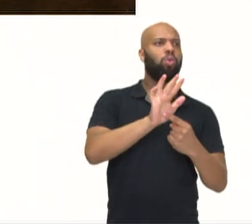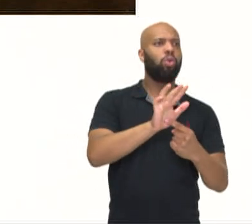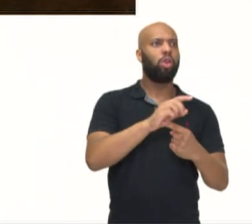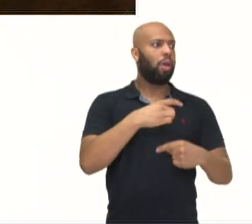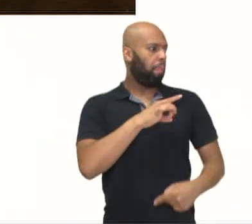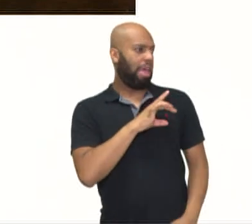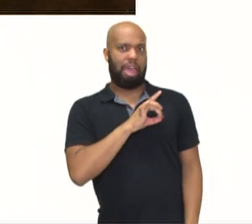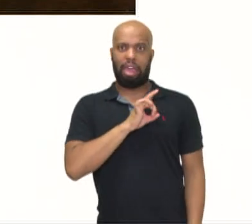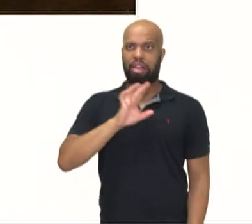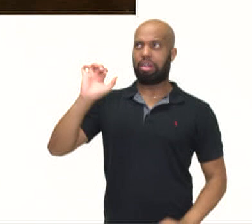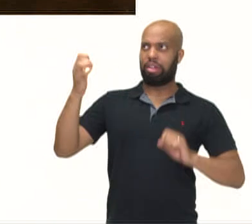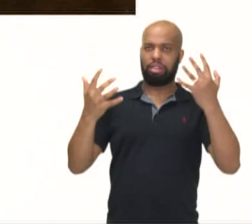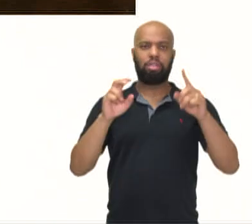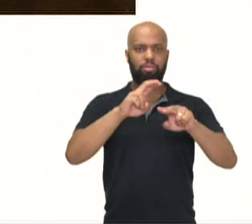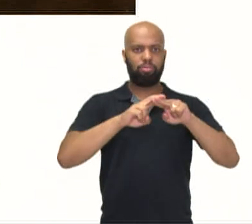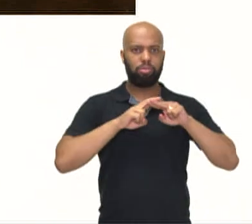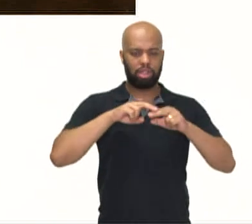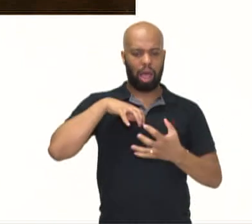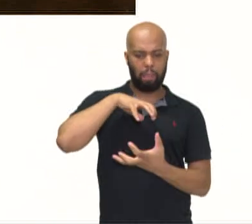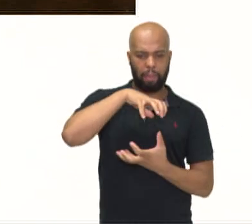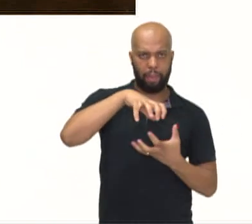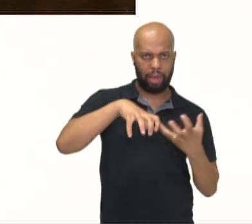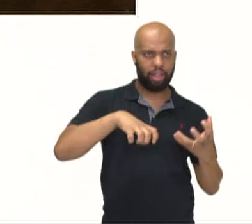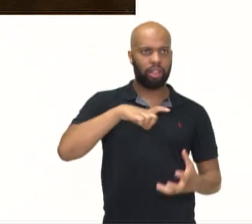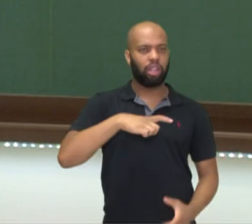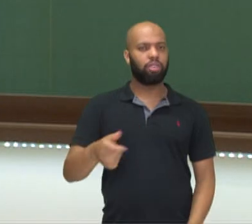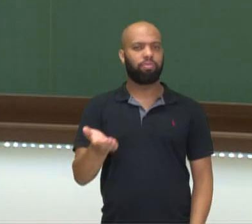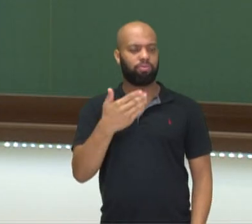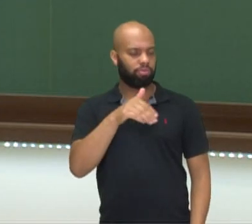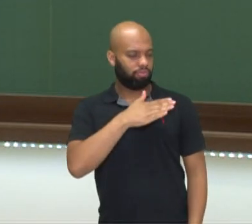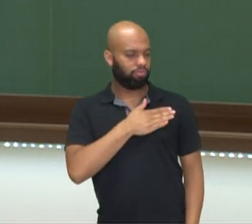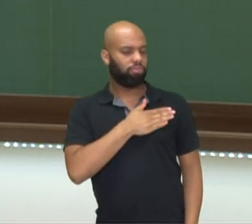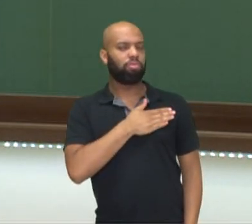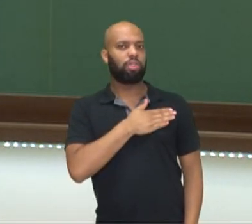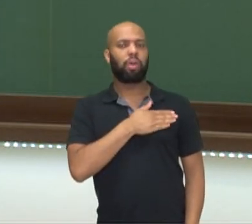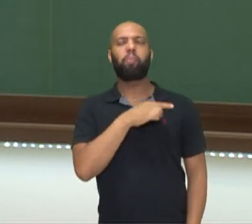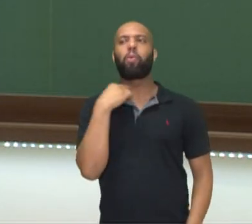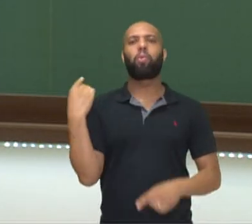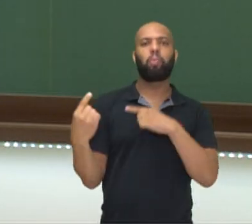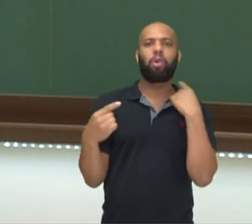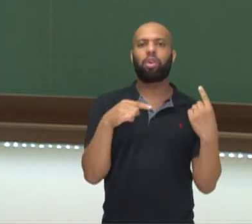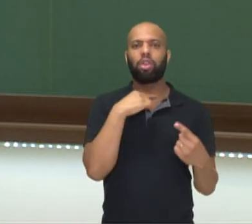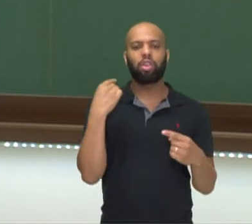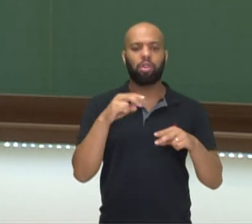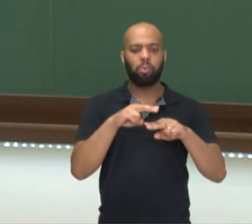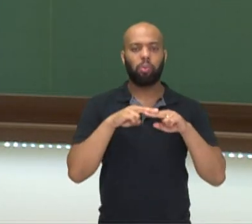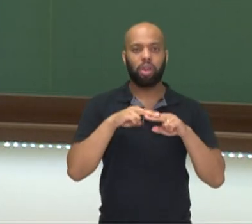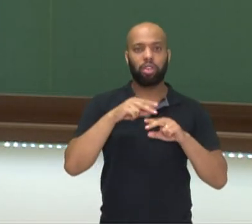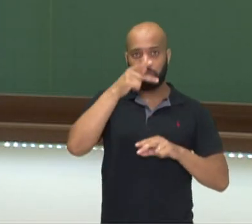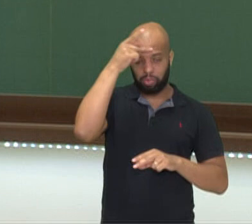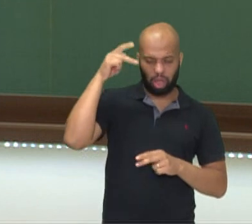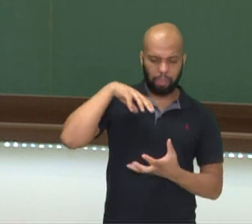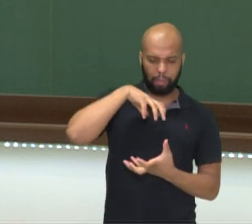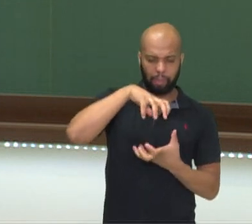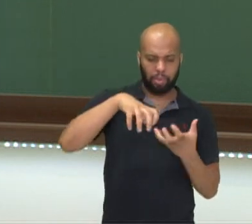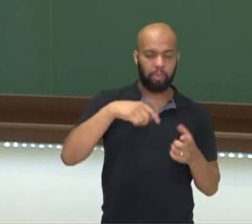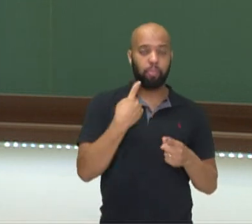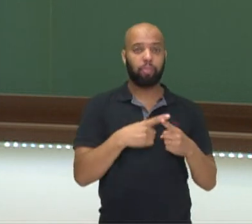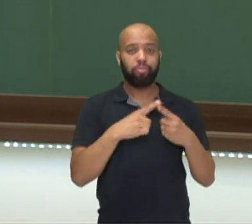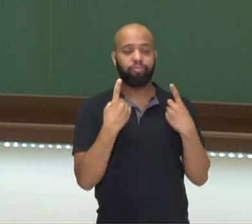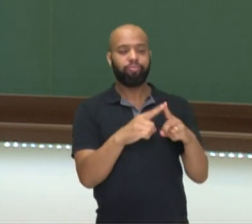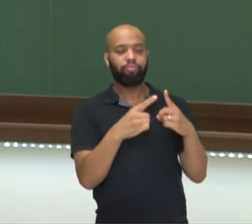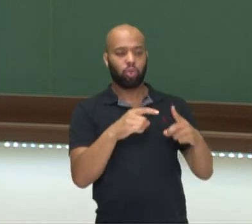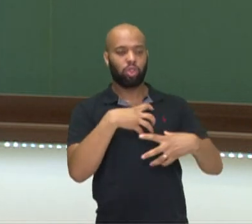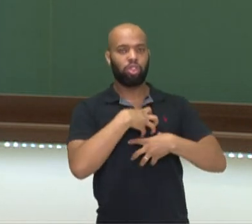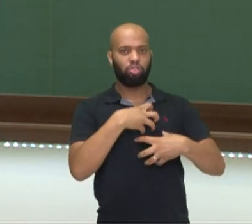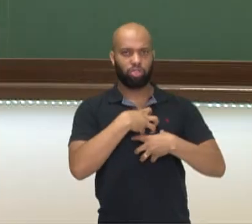terror causado pela Revolução, com compatriotas espanhóis sendo assassinados pelos revolucionários, porque eles eram contra esse